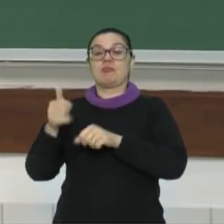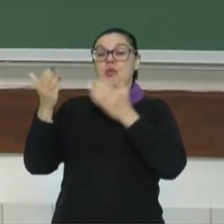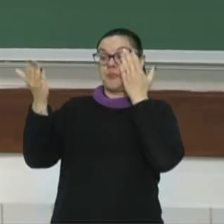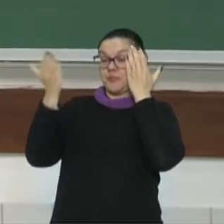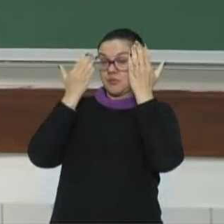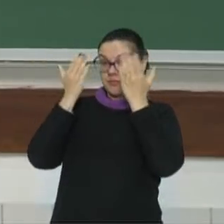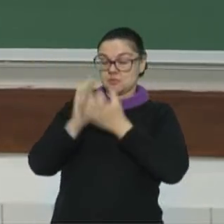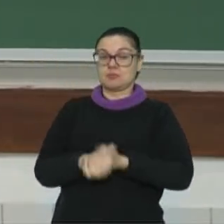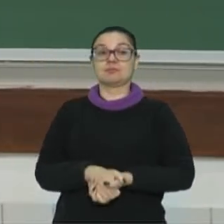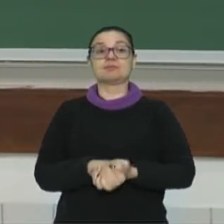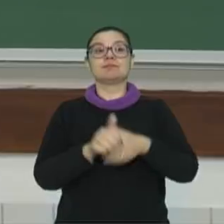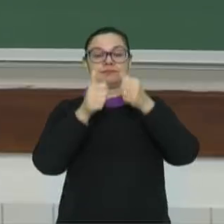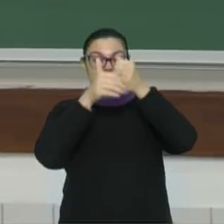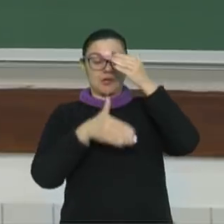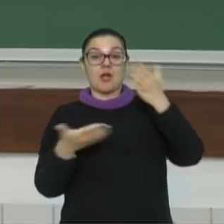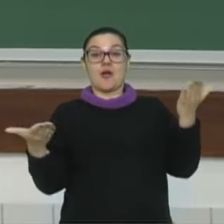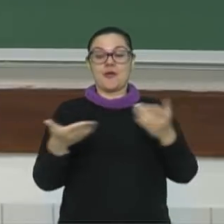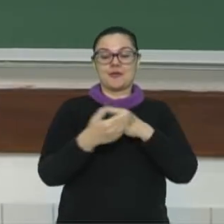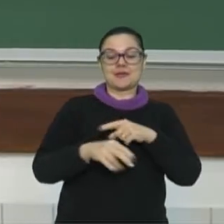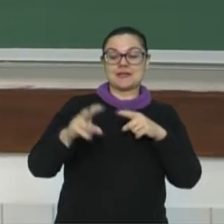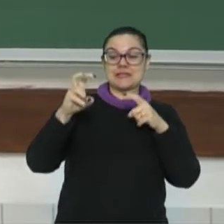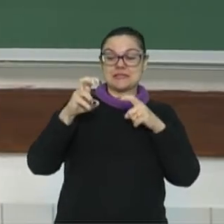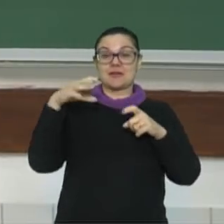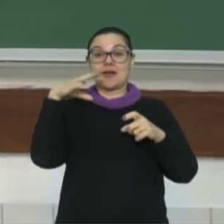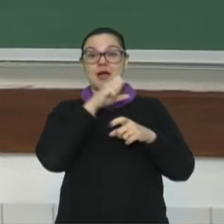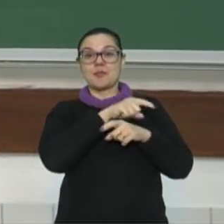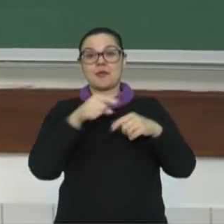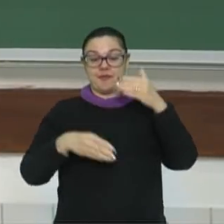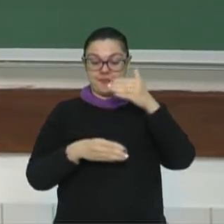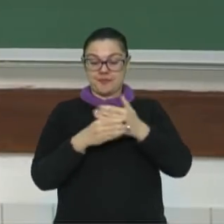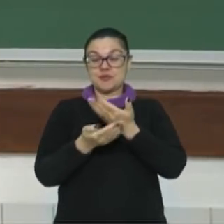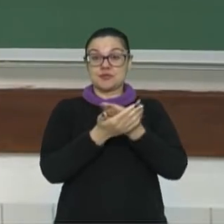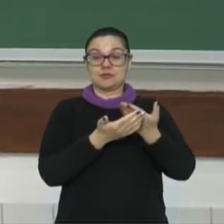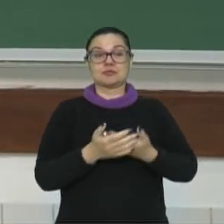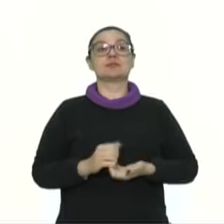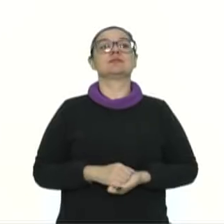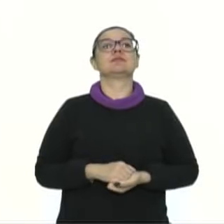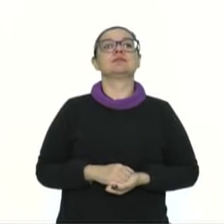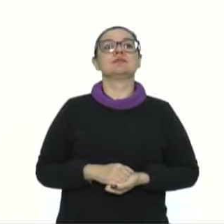ok? Bom, é isso. Vamos lá para o exercício 5, a professora está fechando a aula, tá?